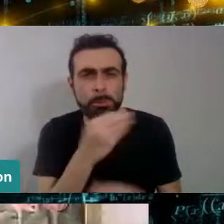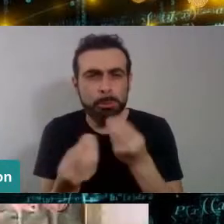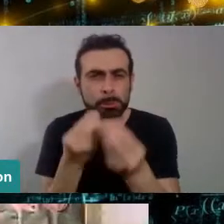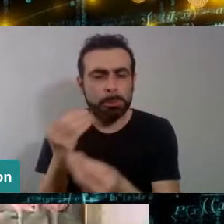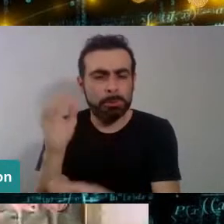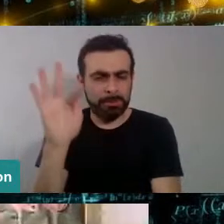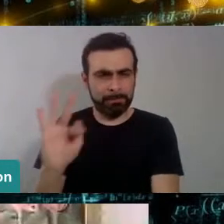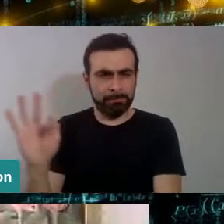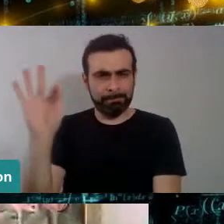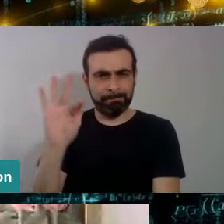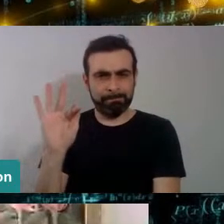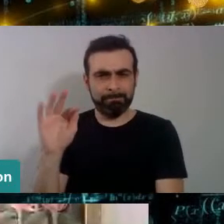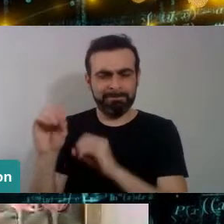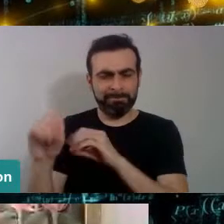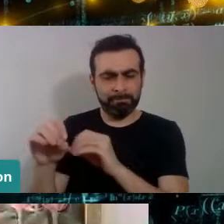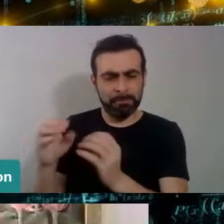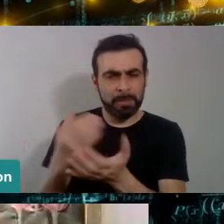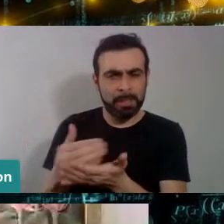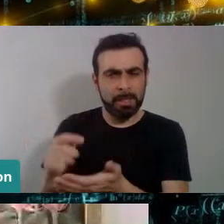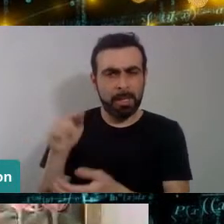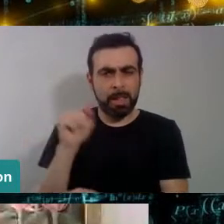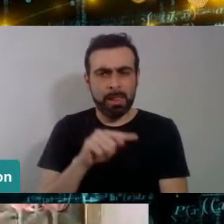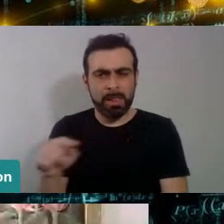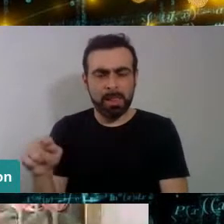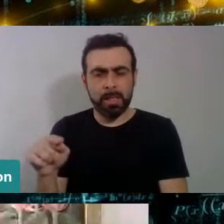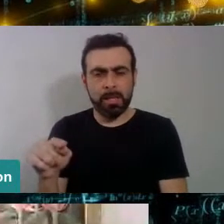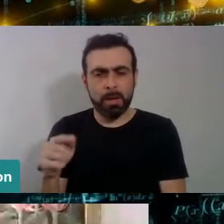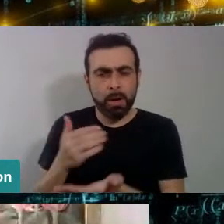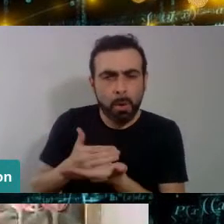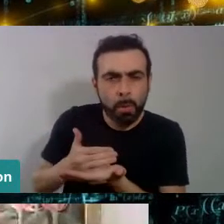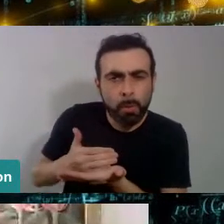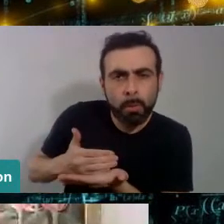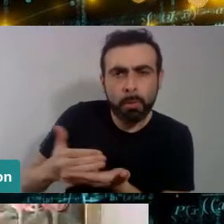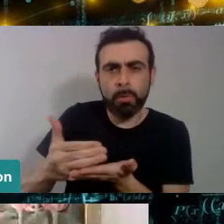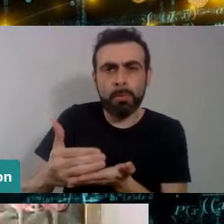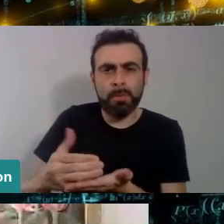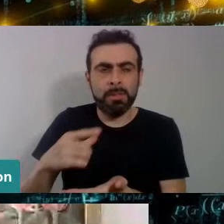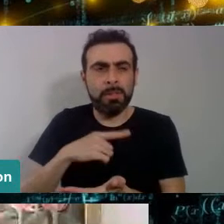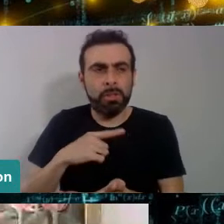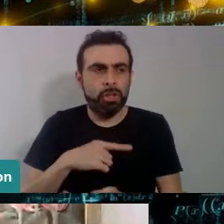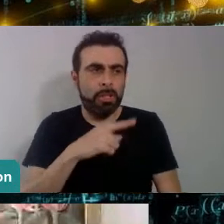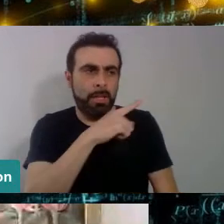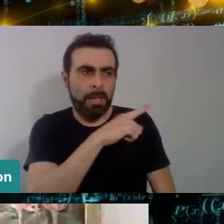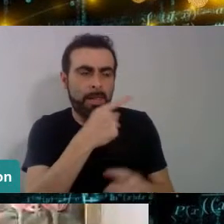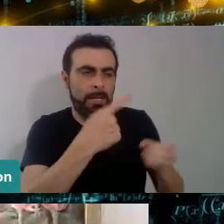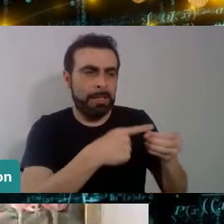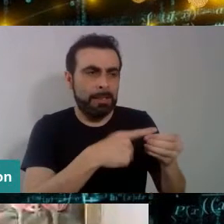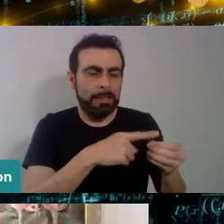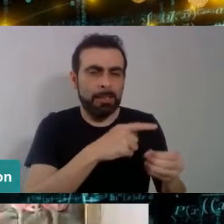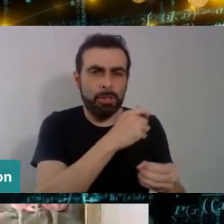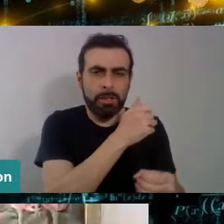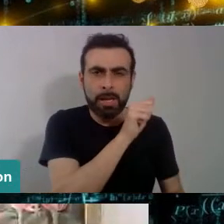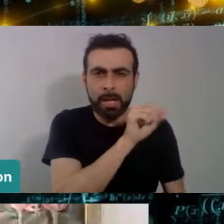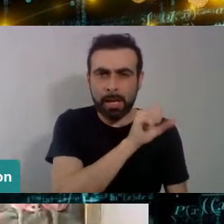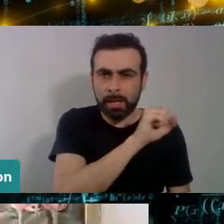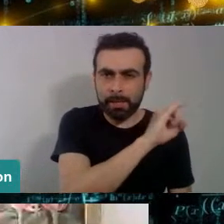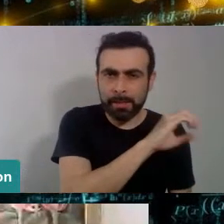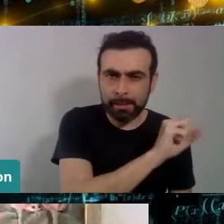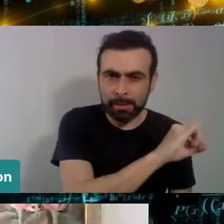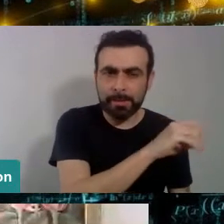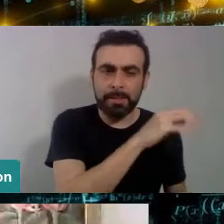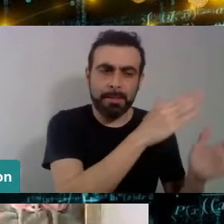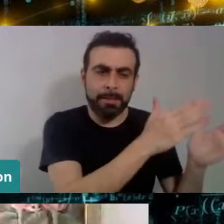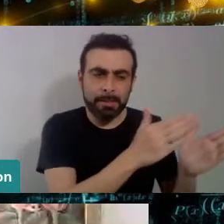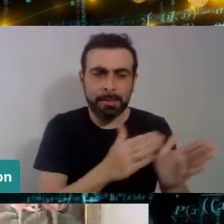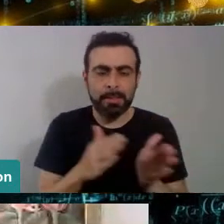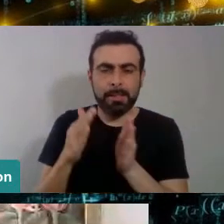estava iniciando, né? E ele viajando de Assis para Jacarezinho, não é? Nessa estrada de terra